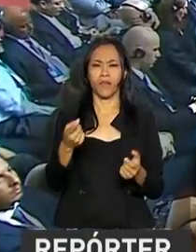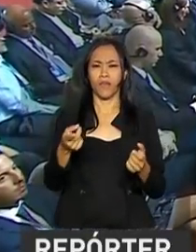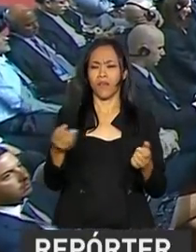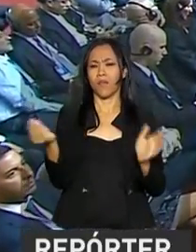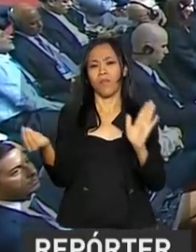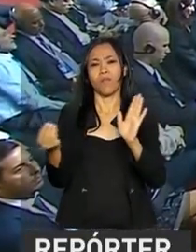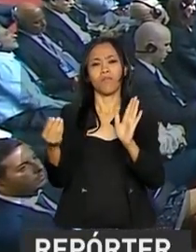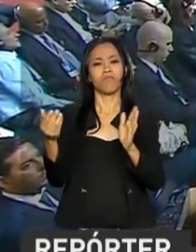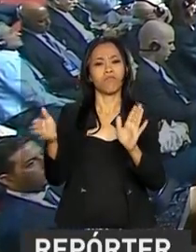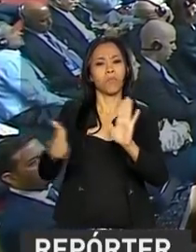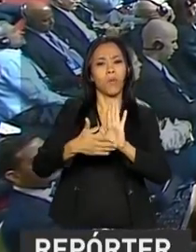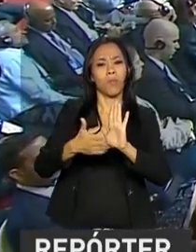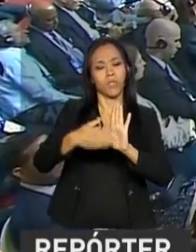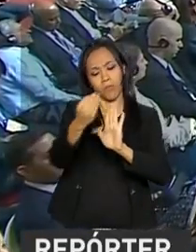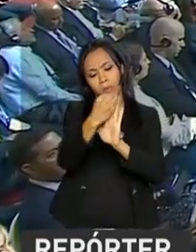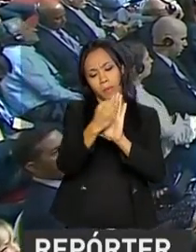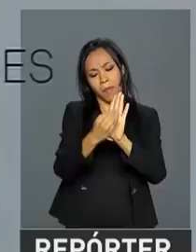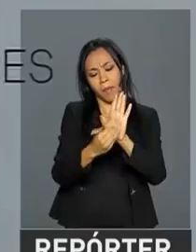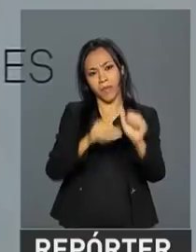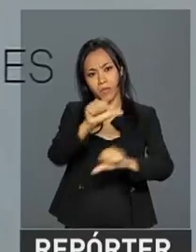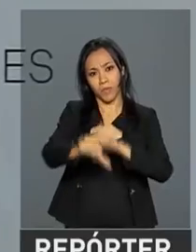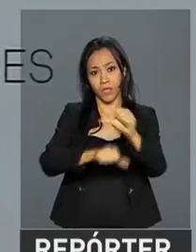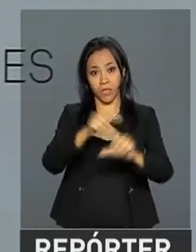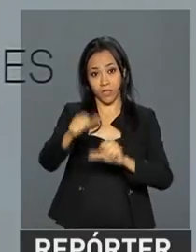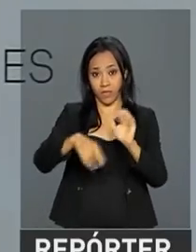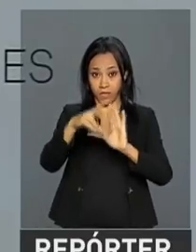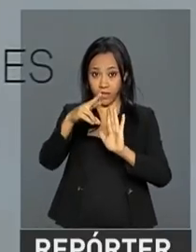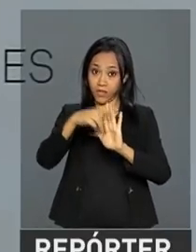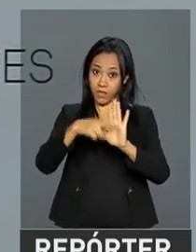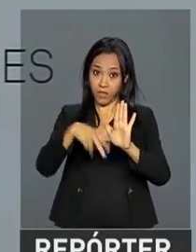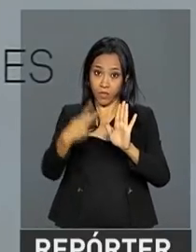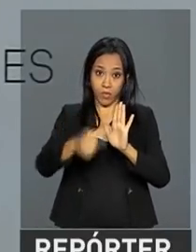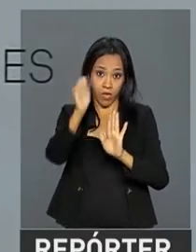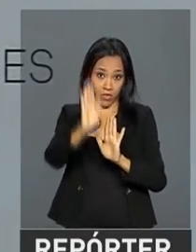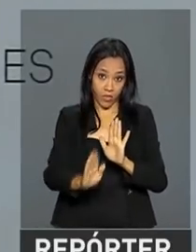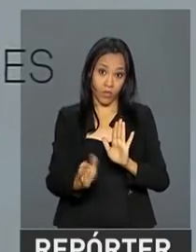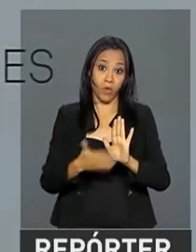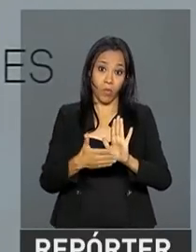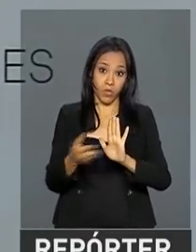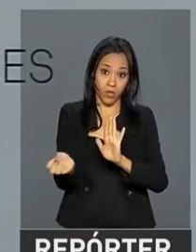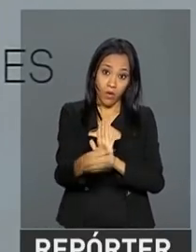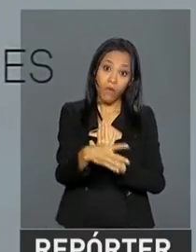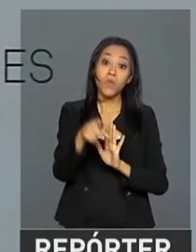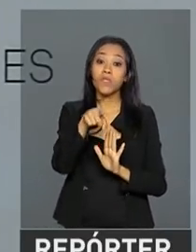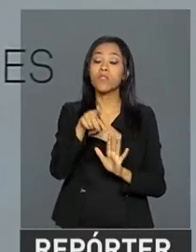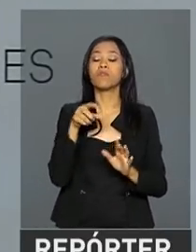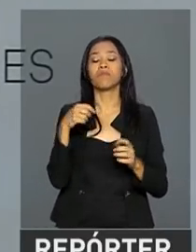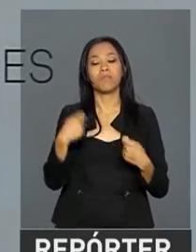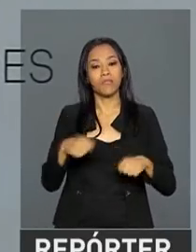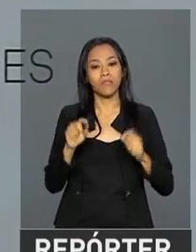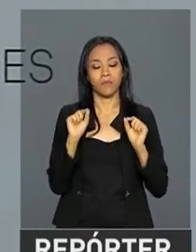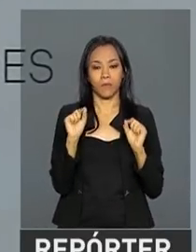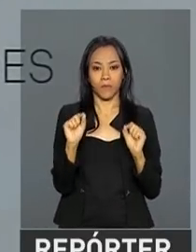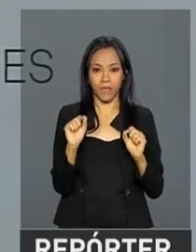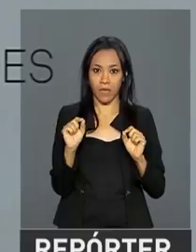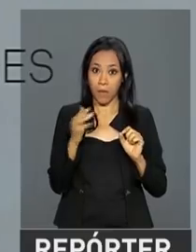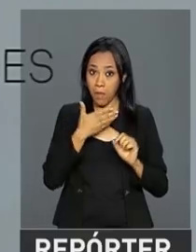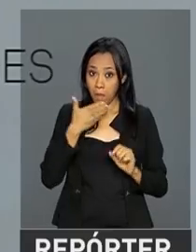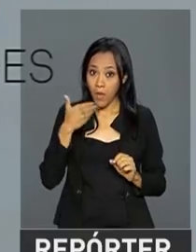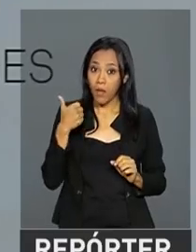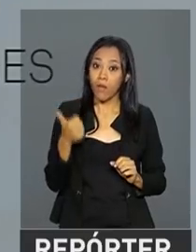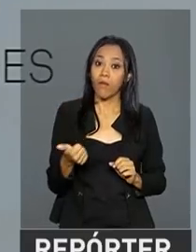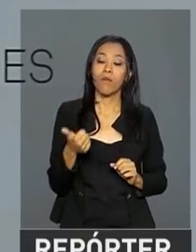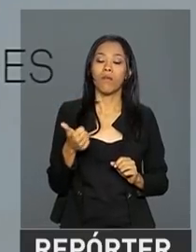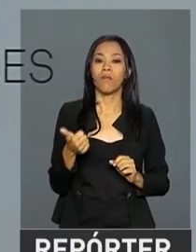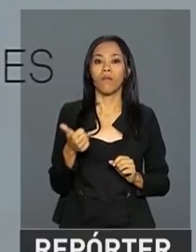para modernização do brasil que envolve necessariamente maior e melhor inserção